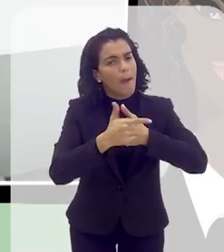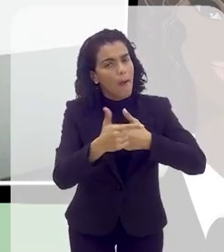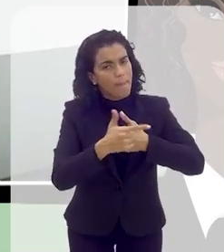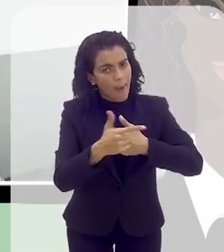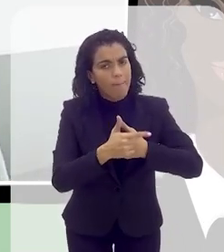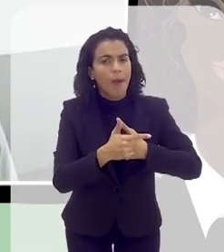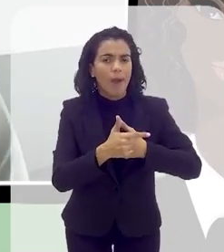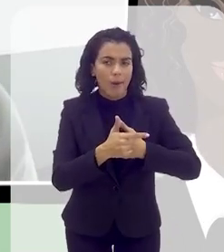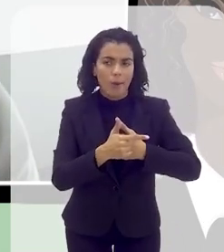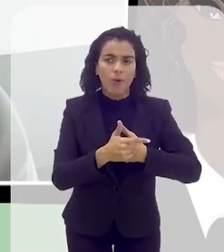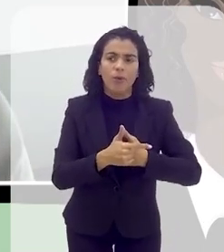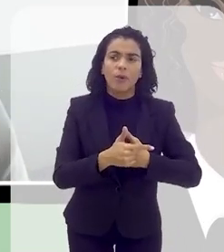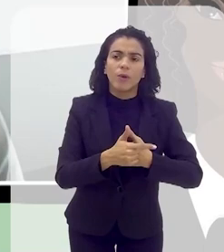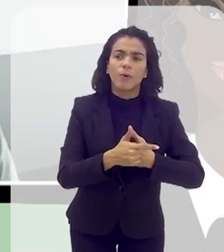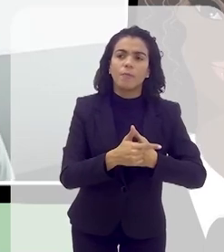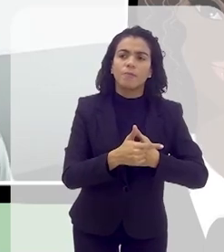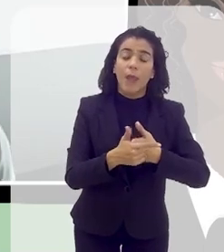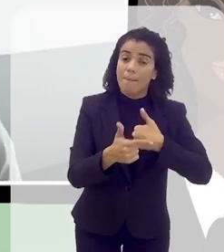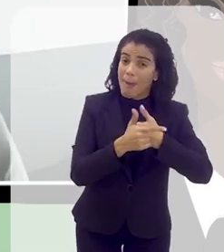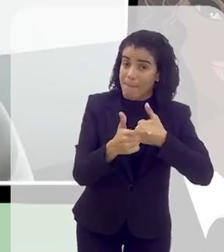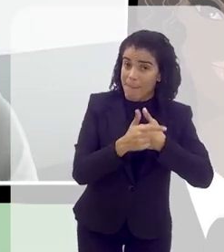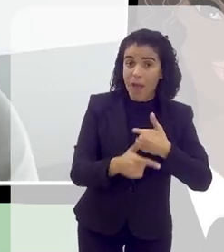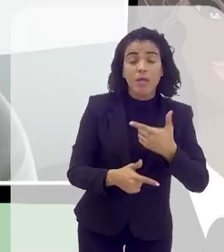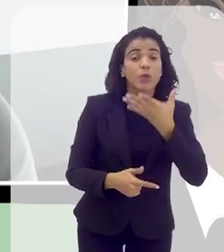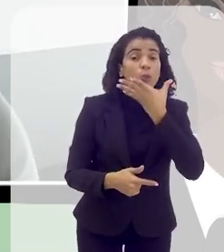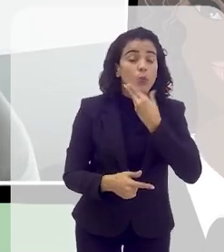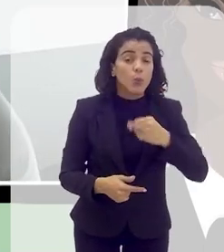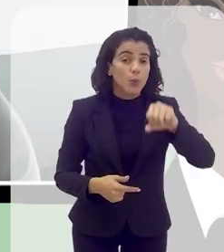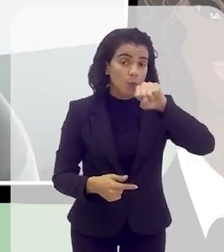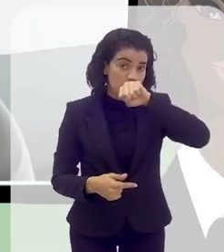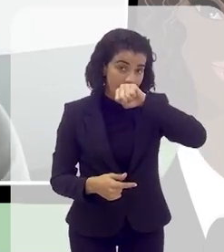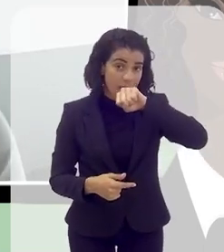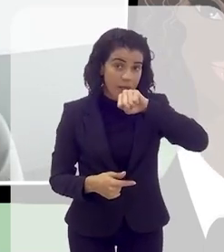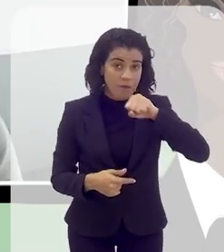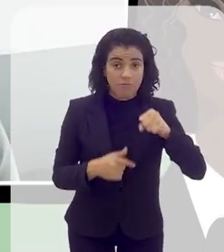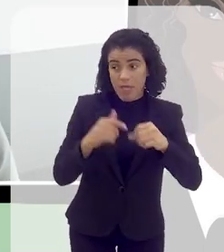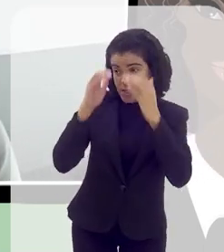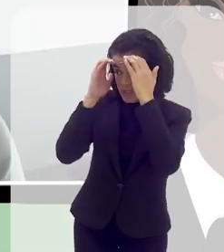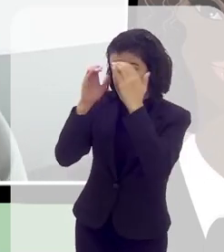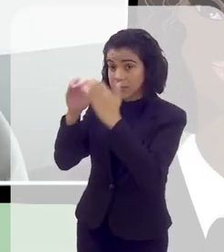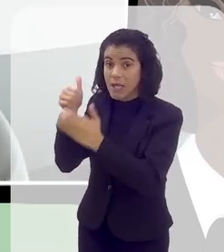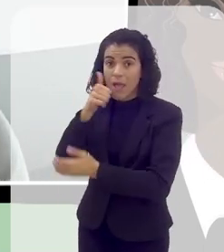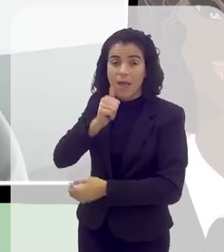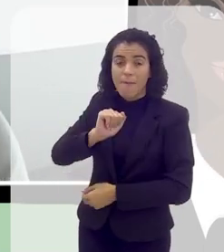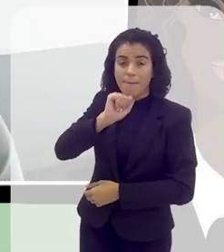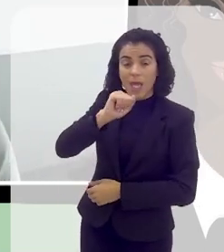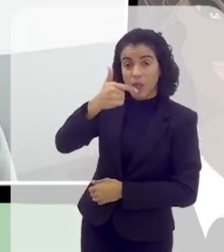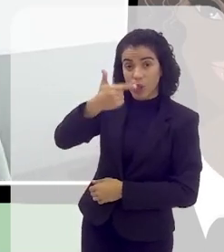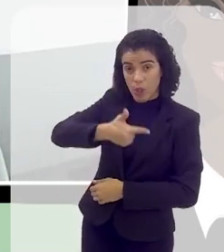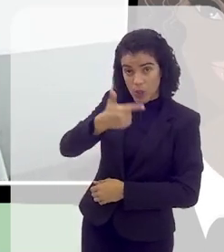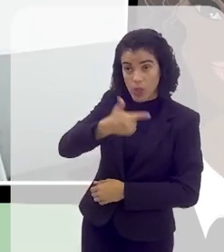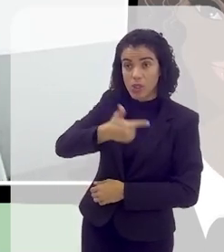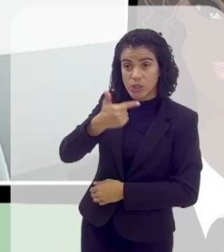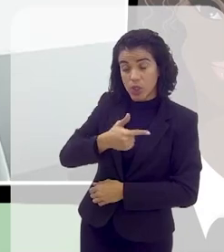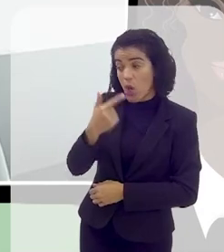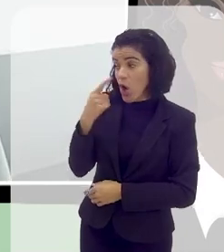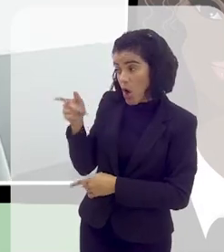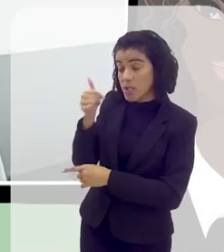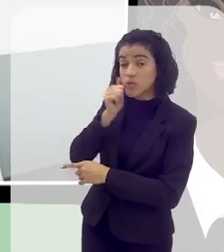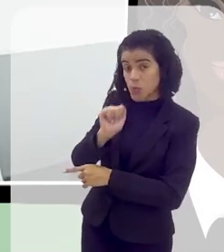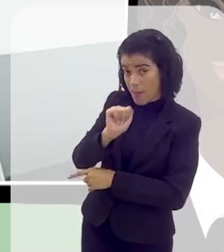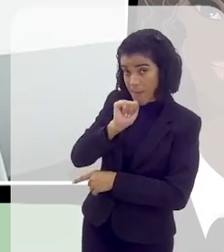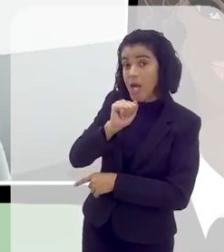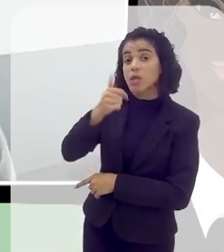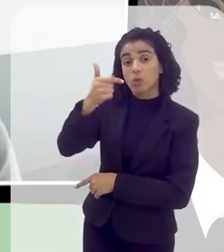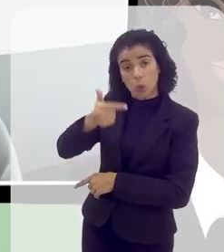Então, é papel do... Vamos lá no pai e na mãe. É papel do pai legitimar a mãe, certo? É o pai que ensina para a criança que, olha,